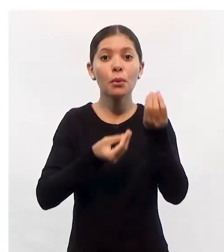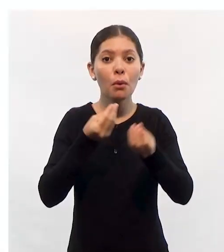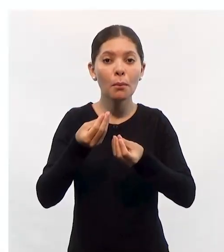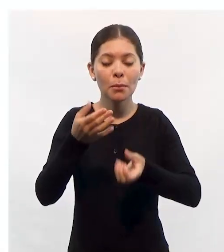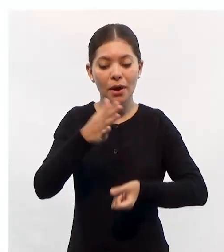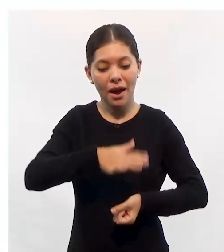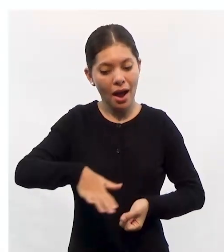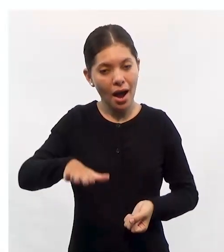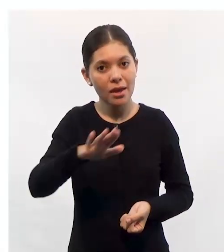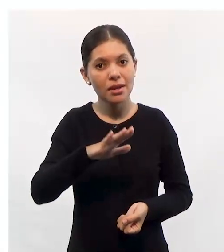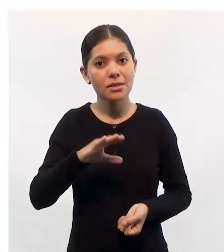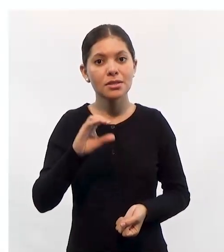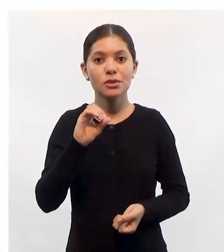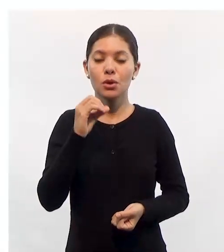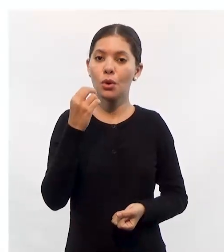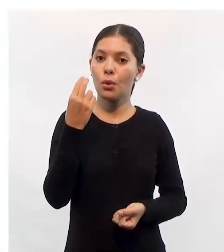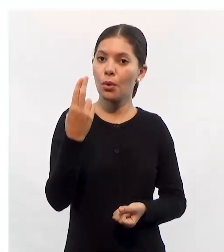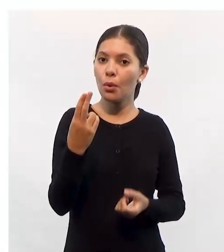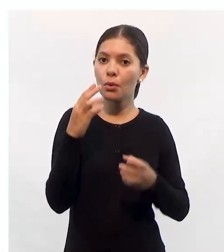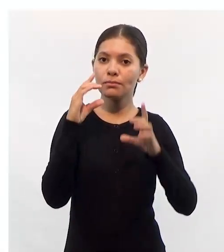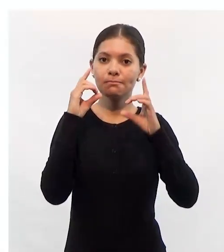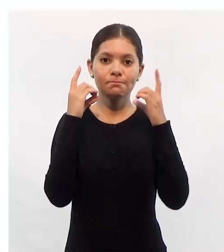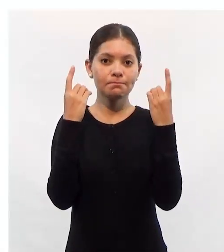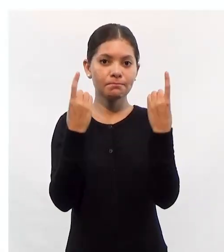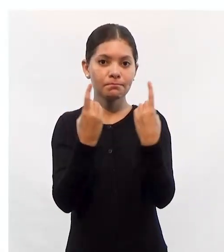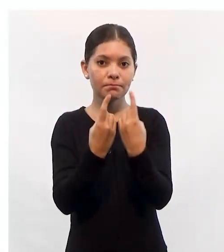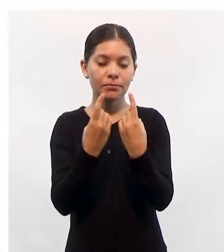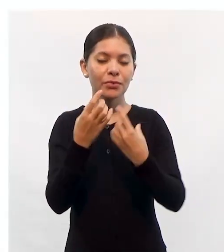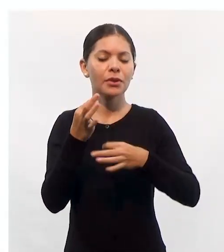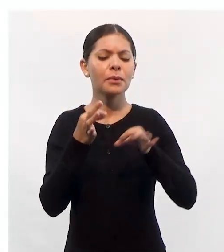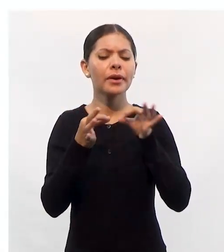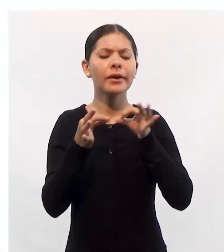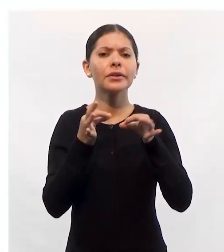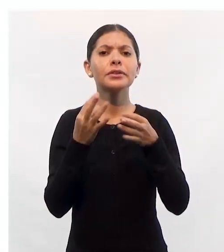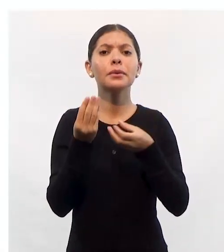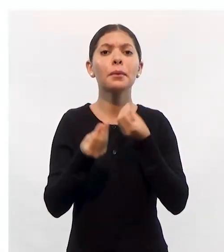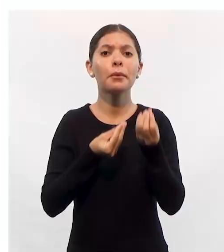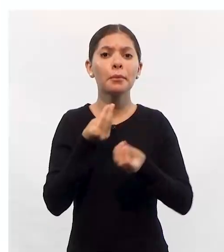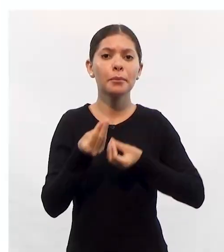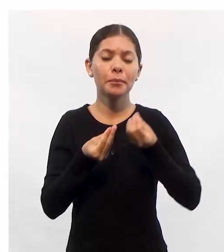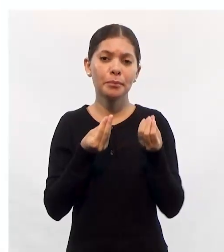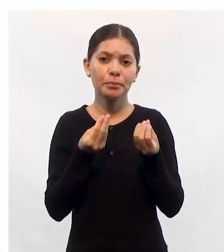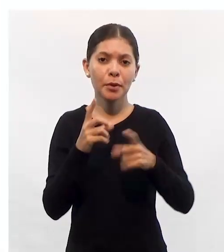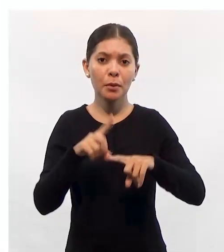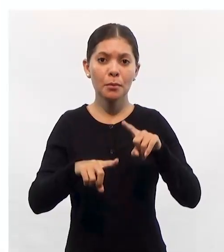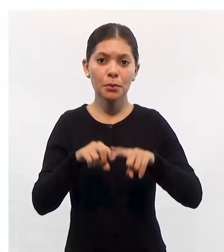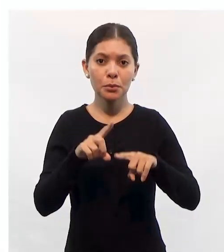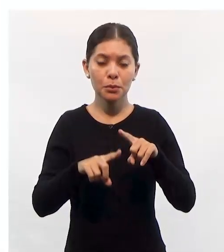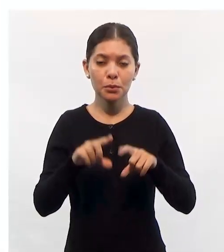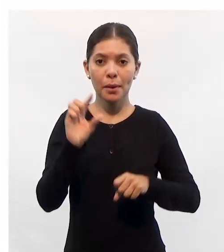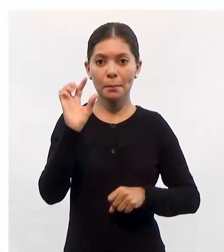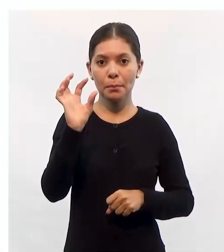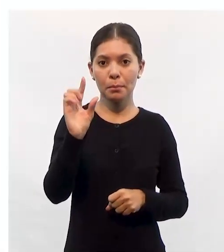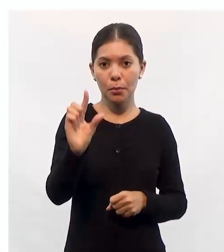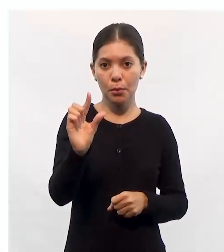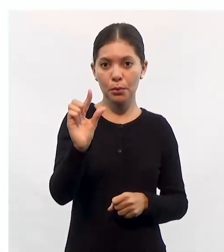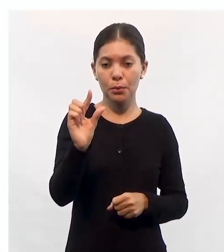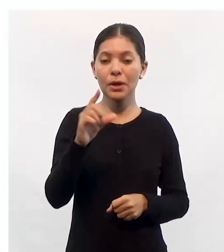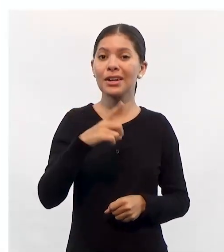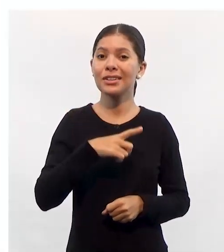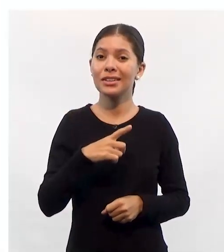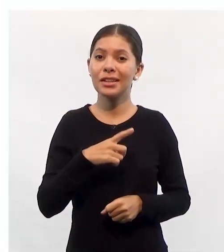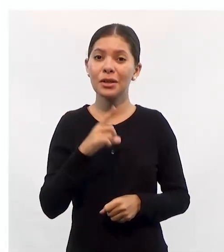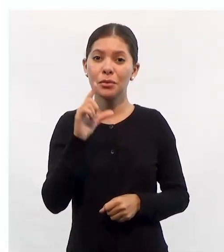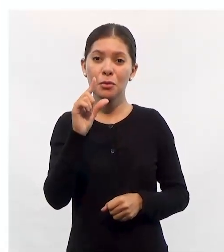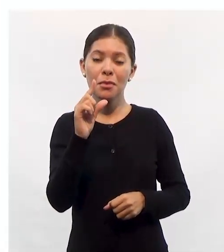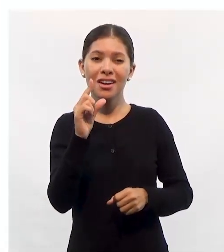ou departamentos. Esse tipo de arranjo é adotado quando a variedade de produtos é pequena, eu tenho